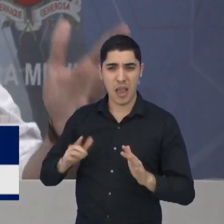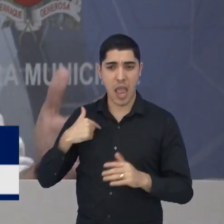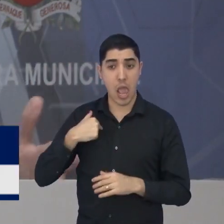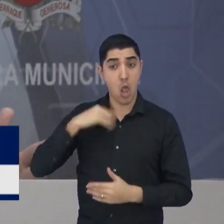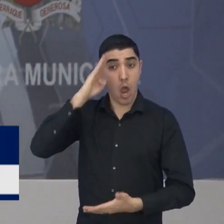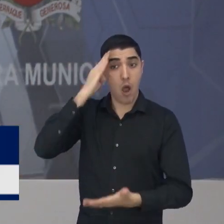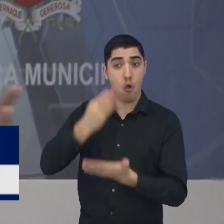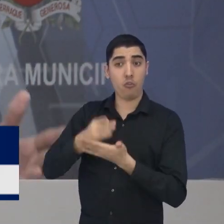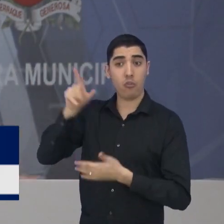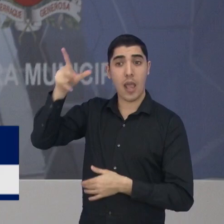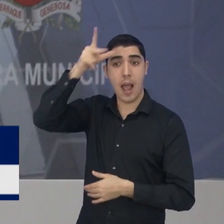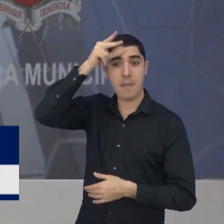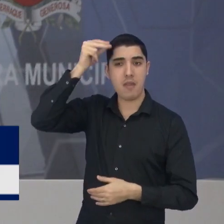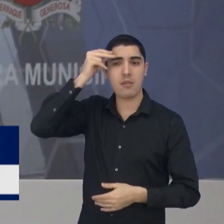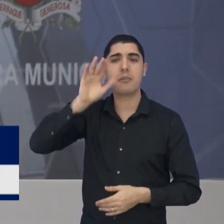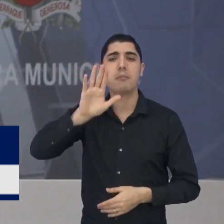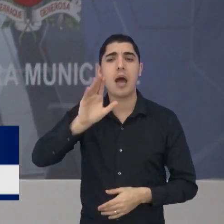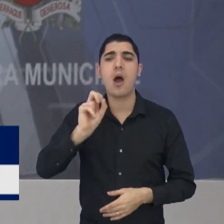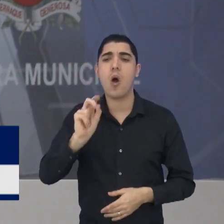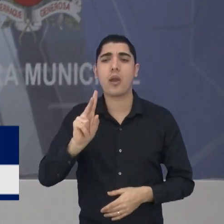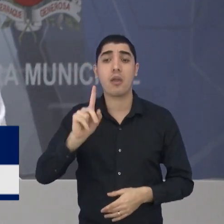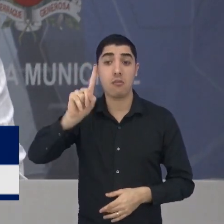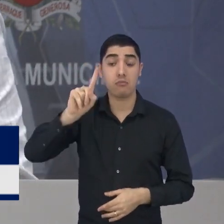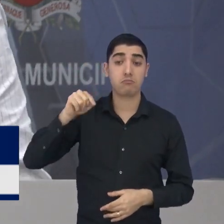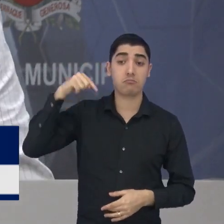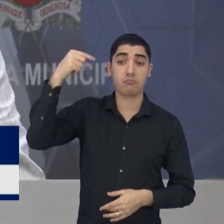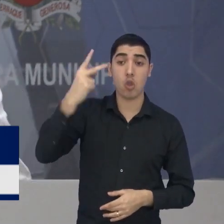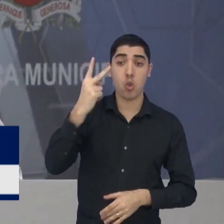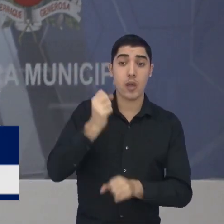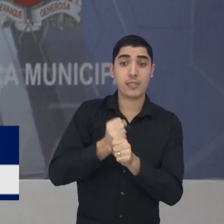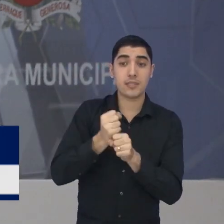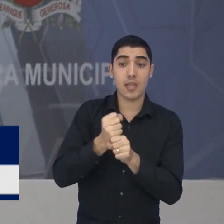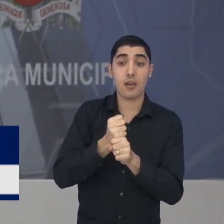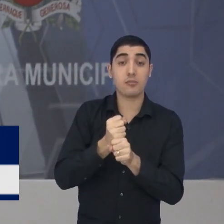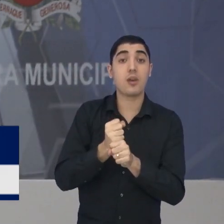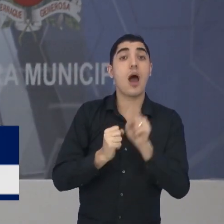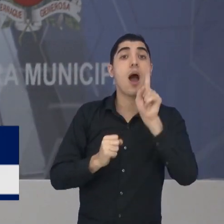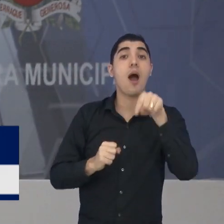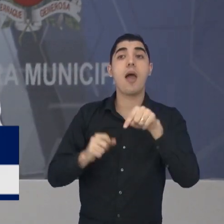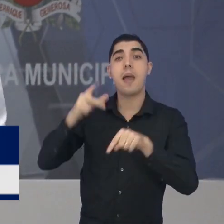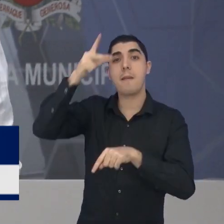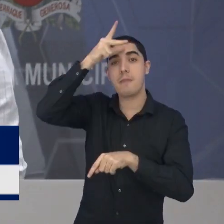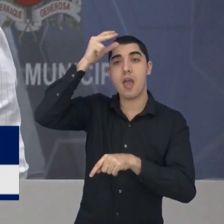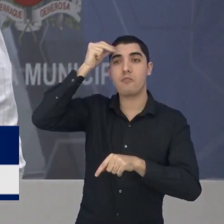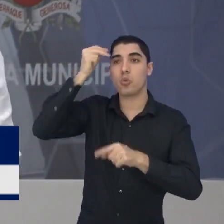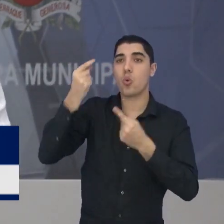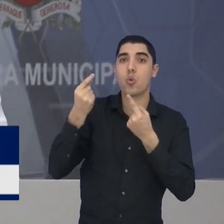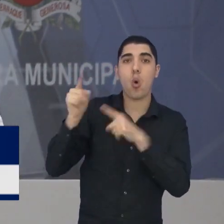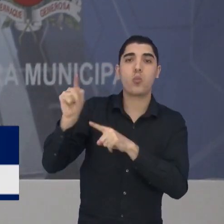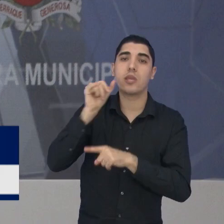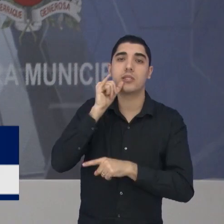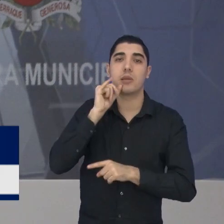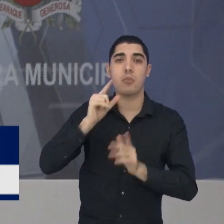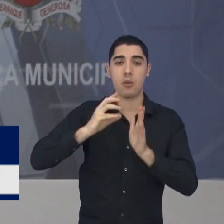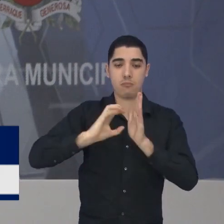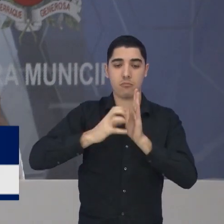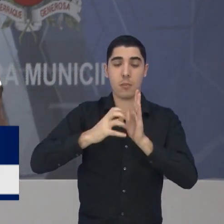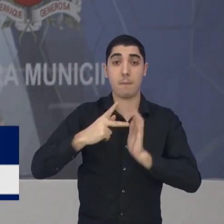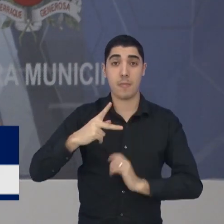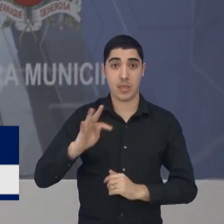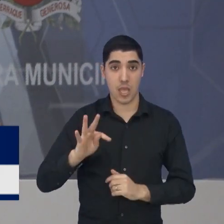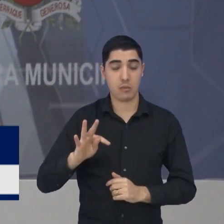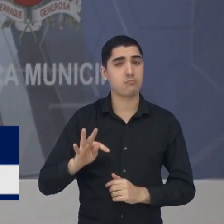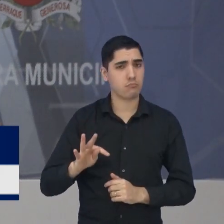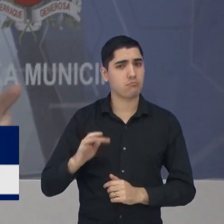E se daqui 2 anos tem um governo de oposição, um governo do PT, nós vamos